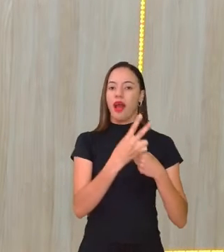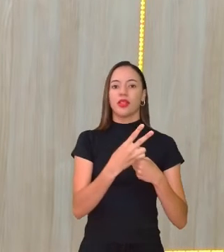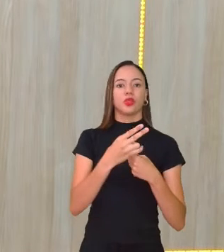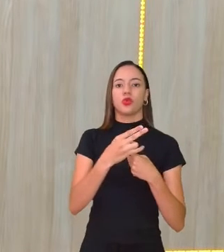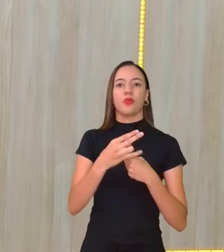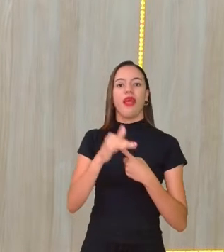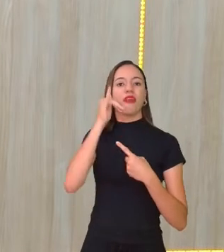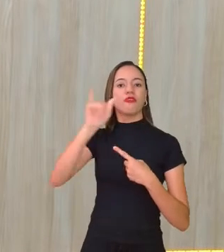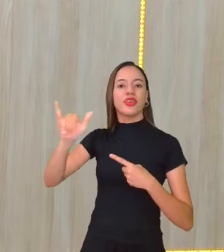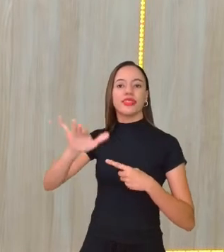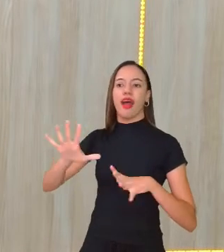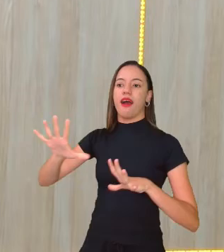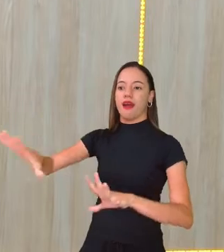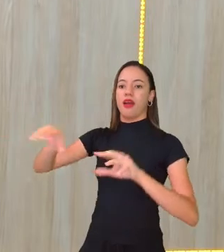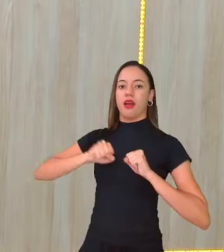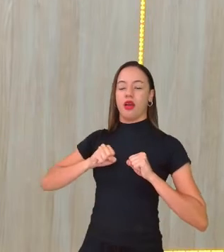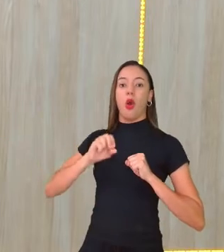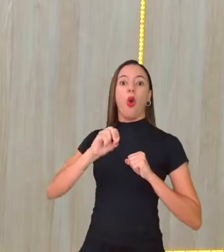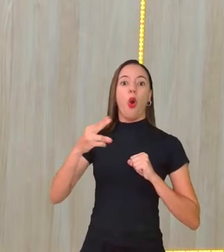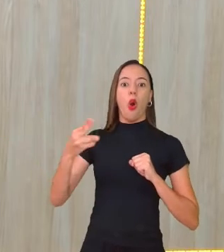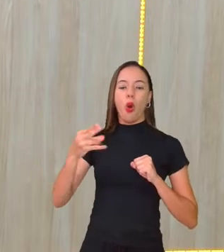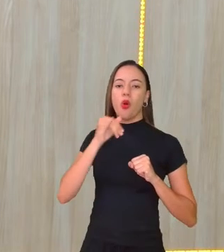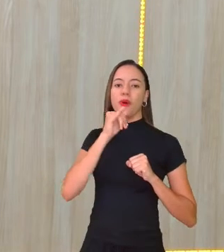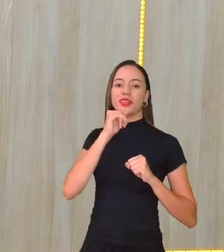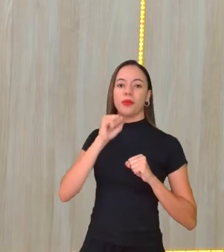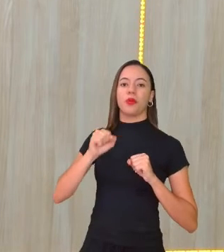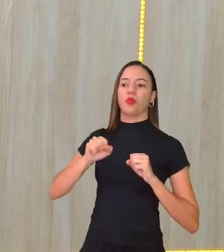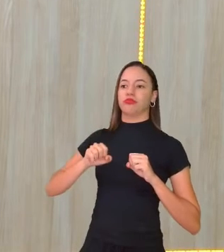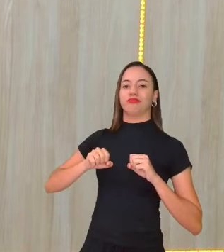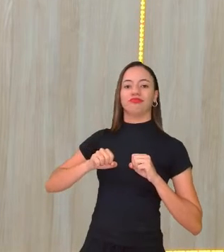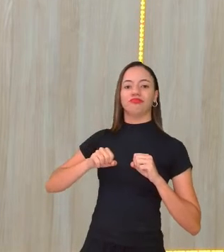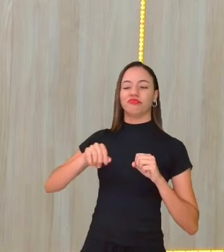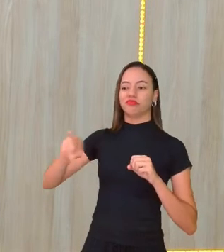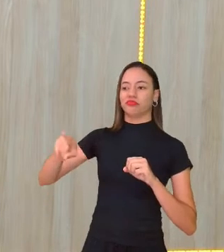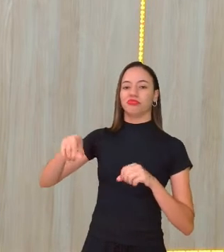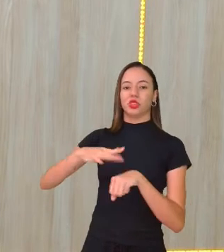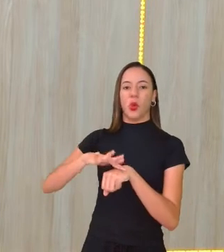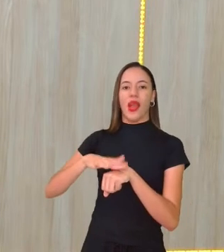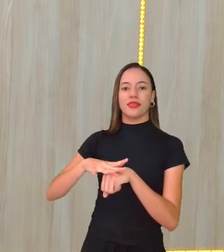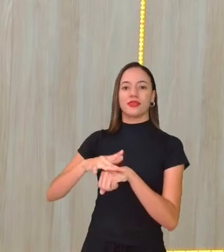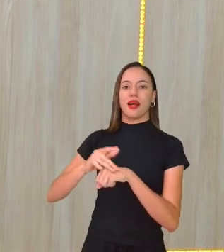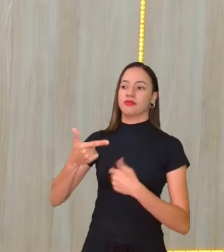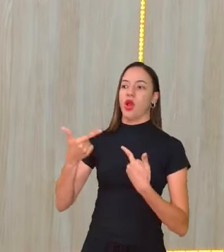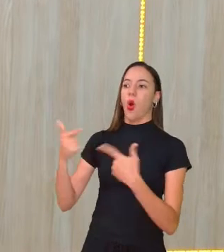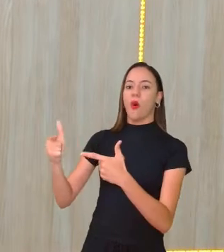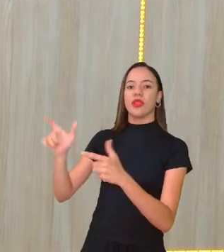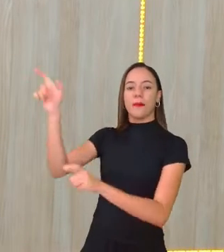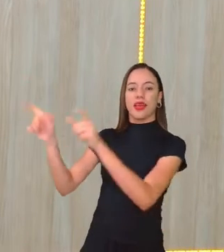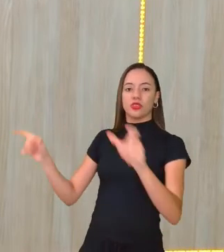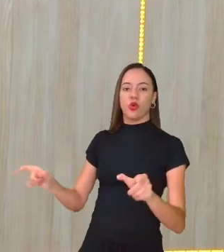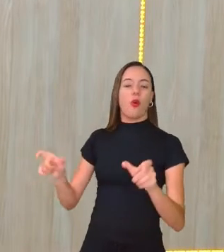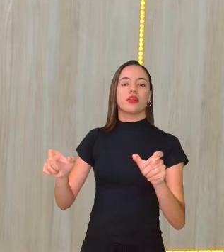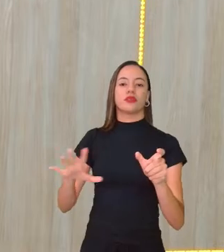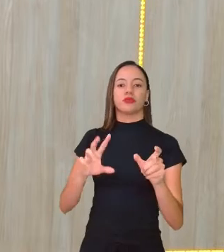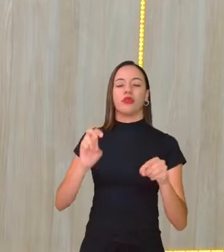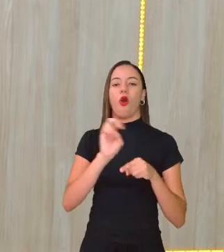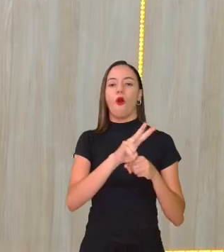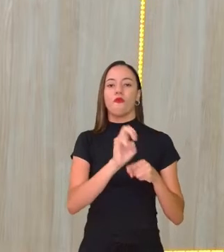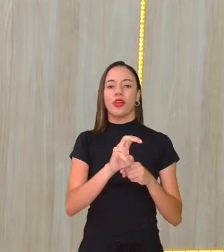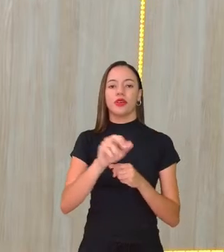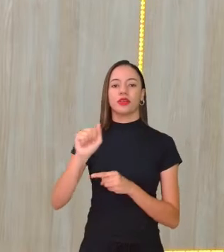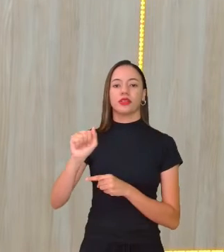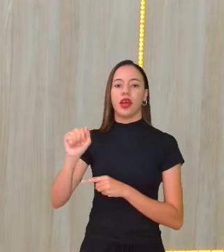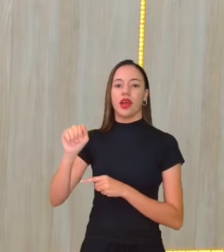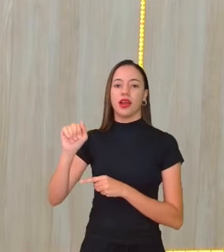infectar ou não infectar outras pessoas com o vírus do HIV. Então, hoje, nossa aula, a gente vai falar a respeito desse dia, que é o Dia Mundial da